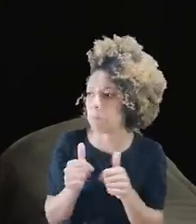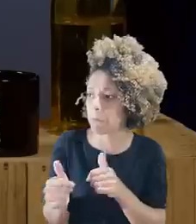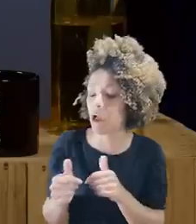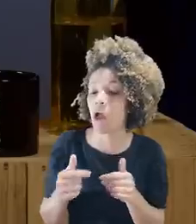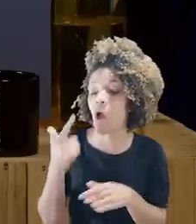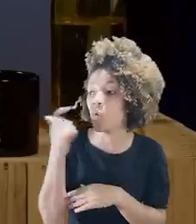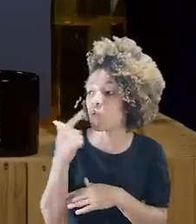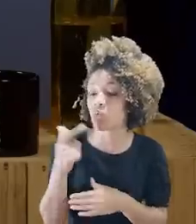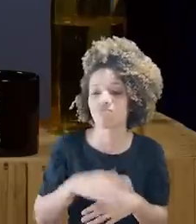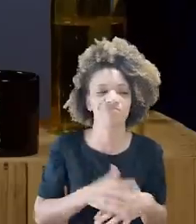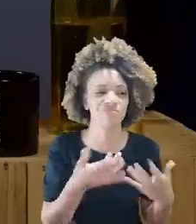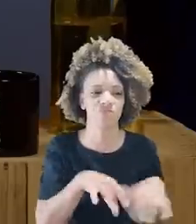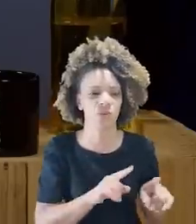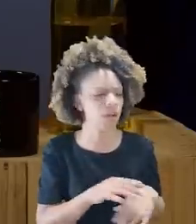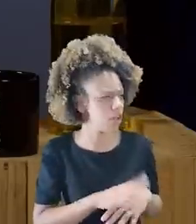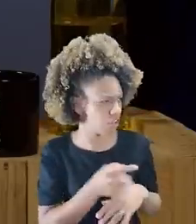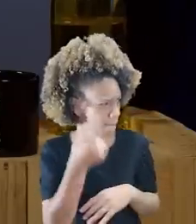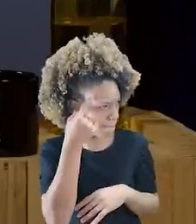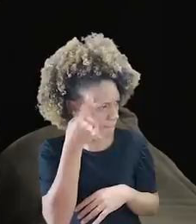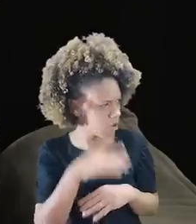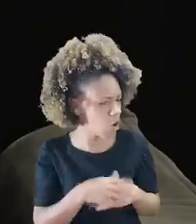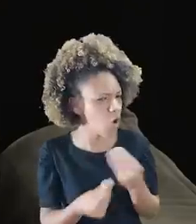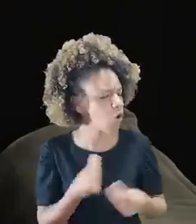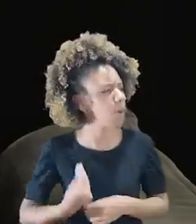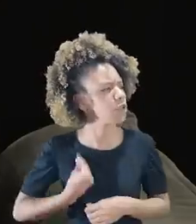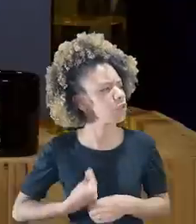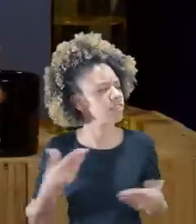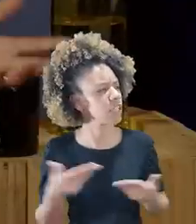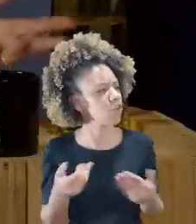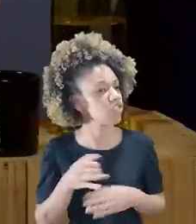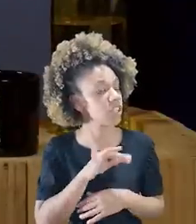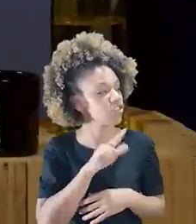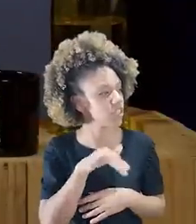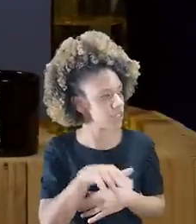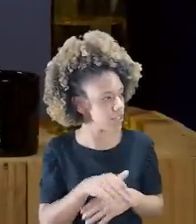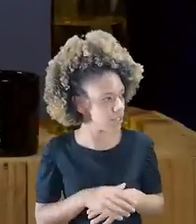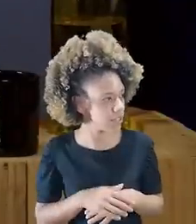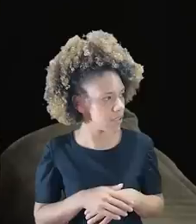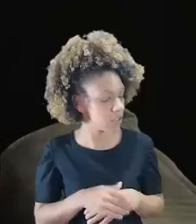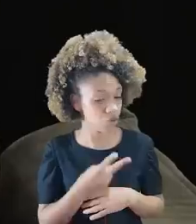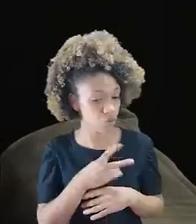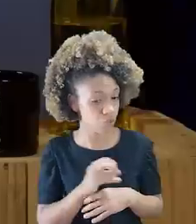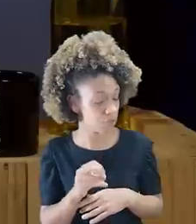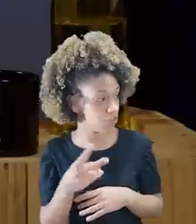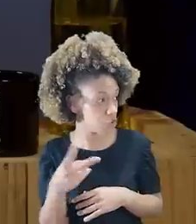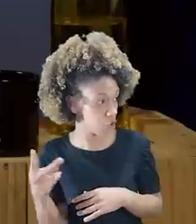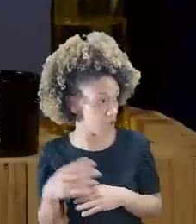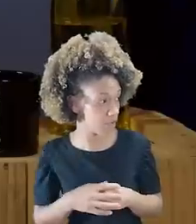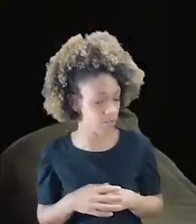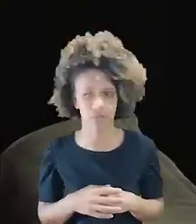2022 não nem não tô com preguiça Vamos mudar o pensa que preguiça